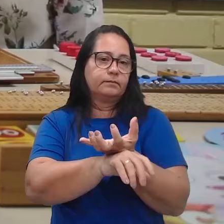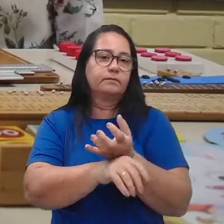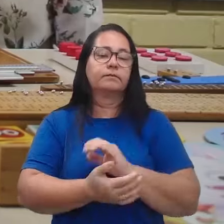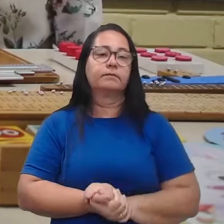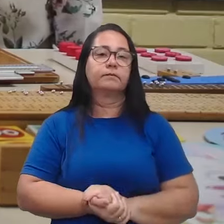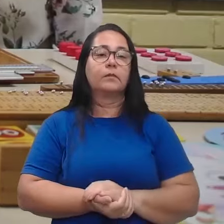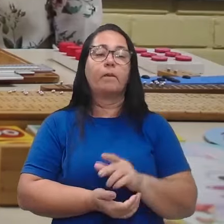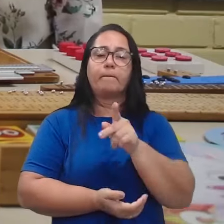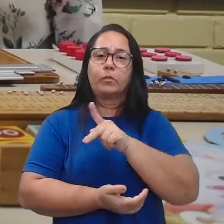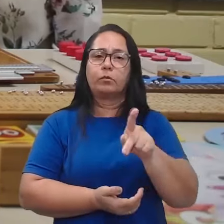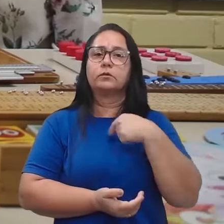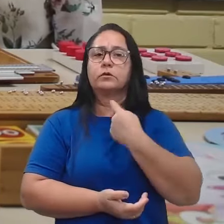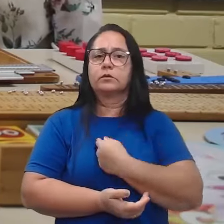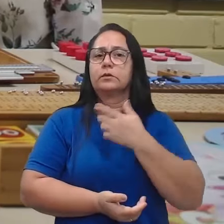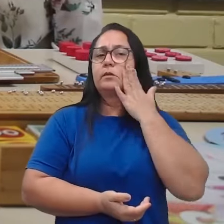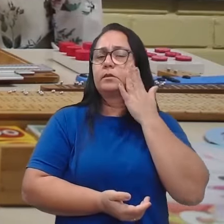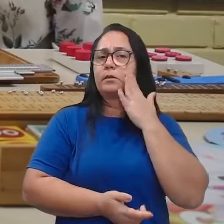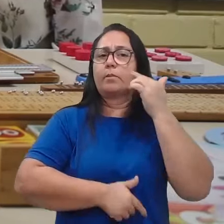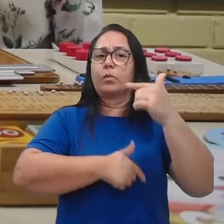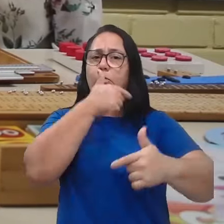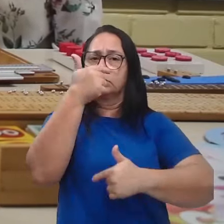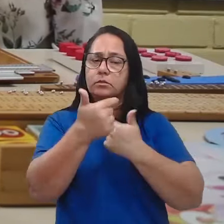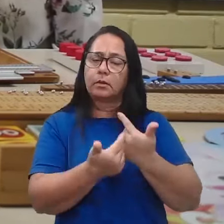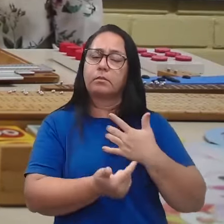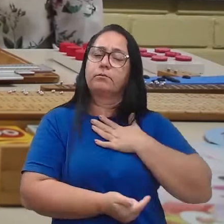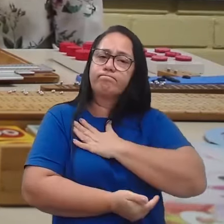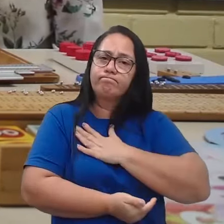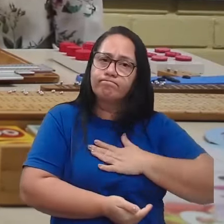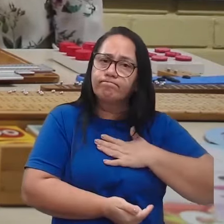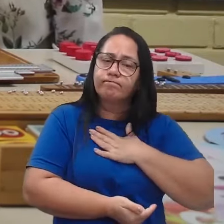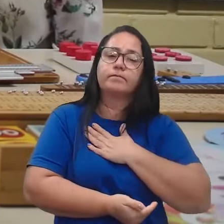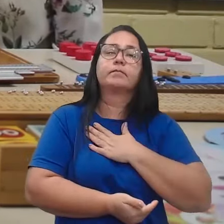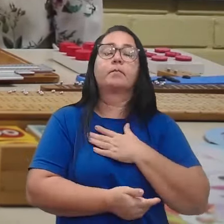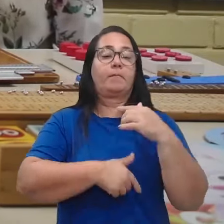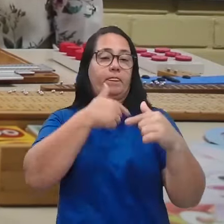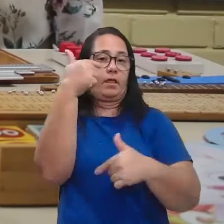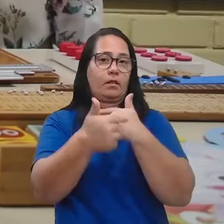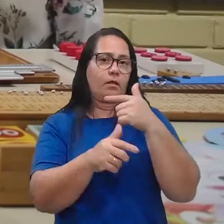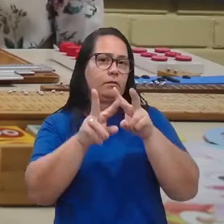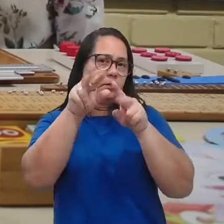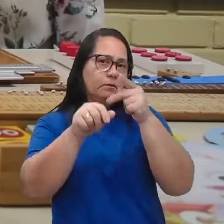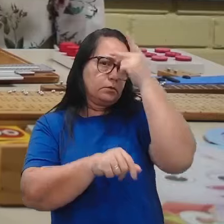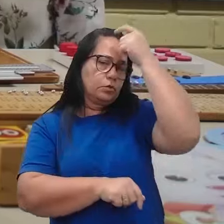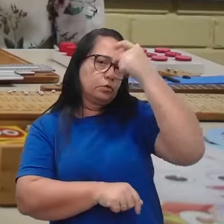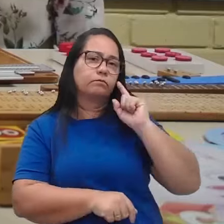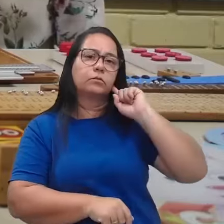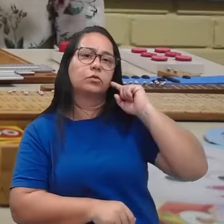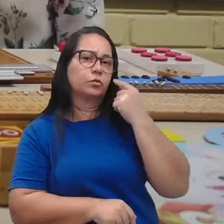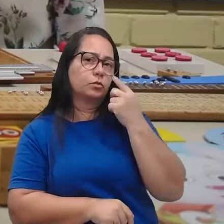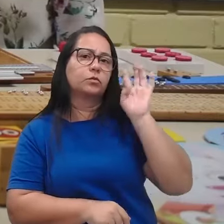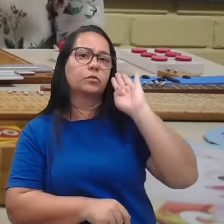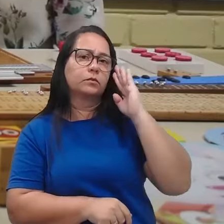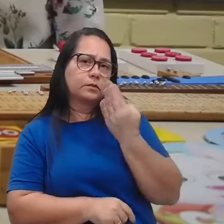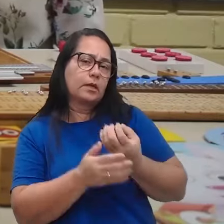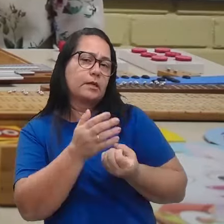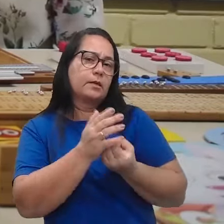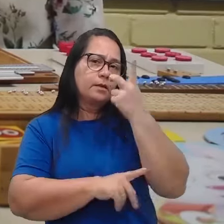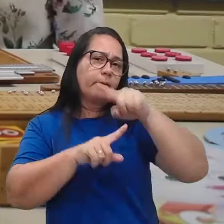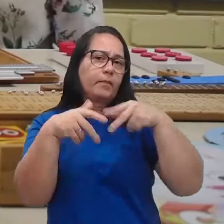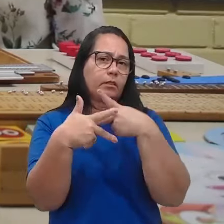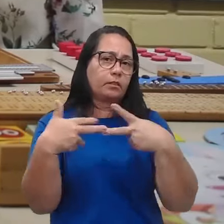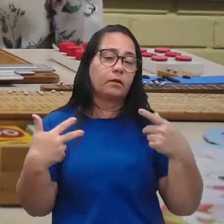Professora, a gente sabe que o trabalho é muito gratificante, imagino eu, né? de trabalhar com a pessoa surdocega, criar esses materiais. Eu estou achando muito interessante